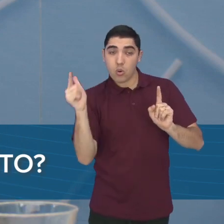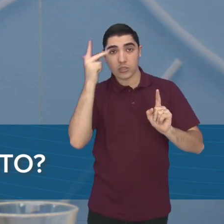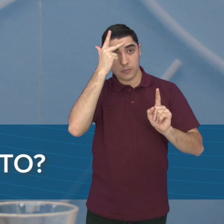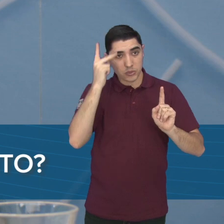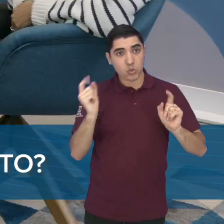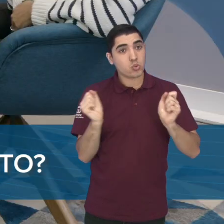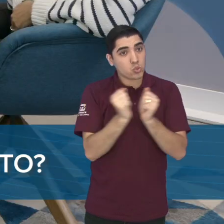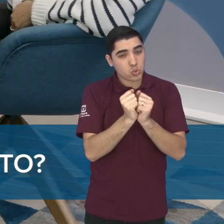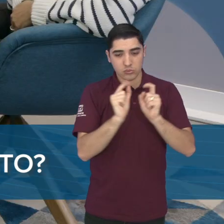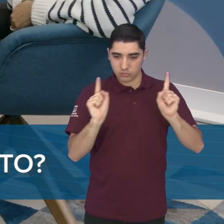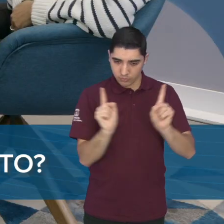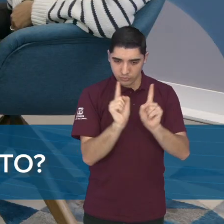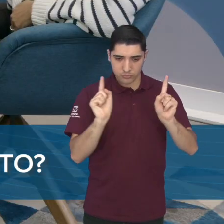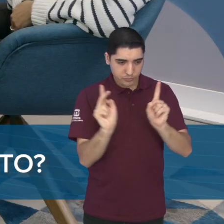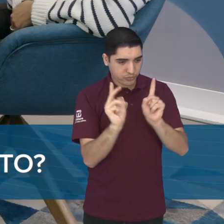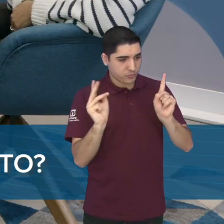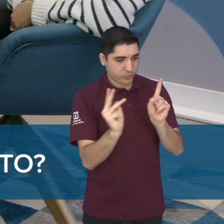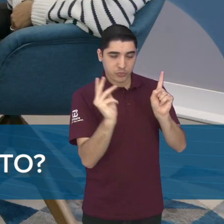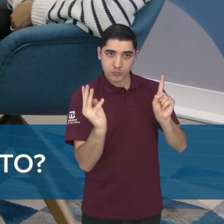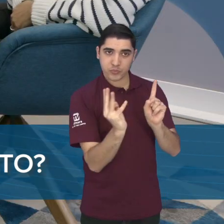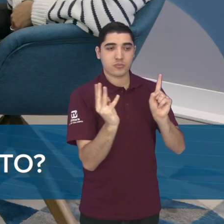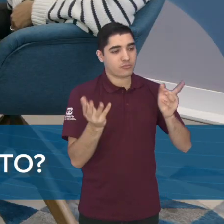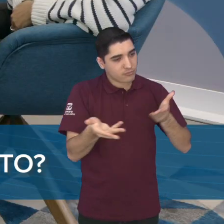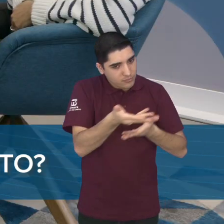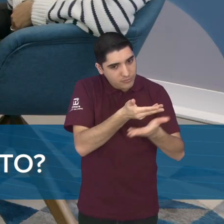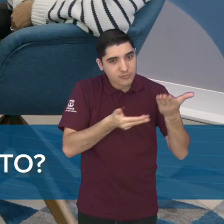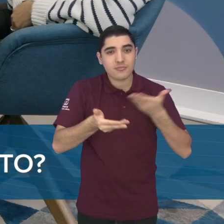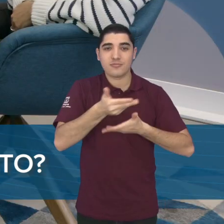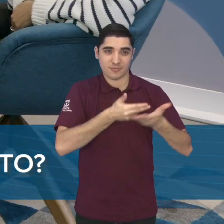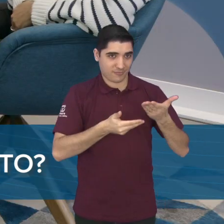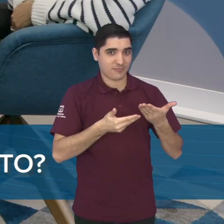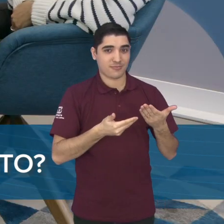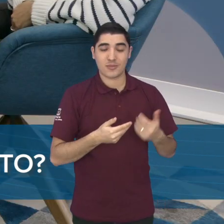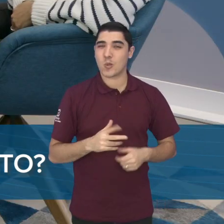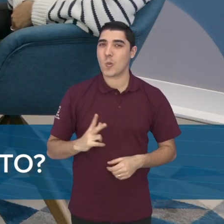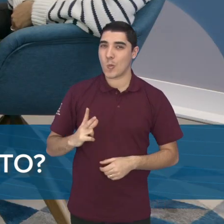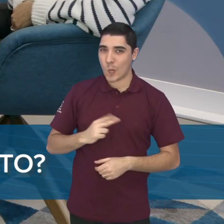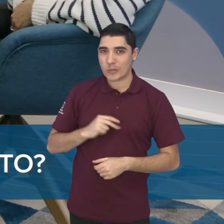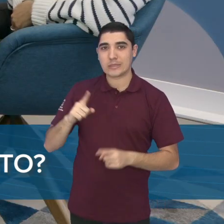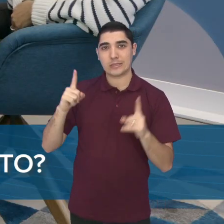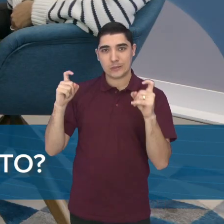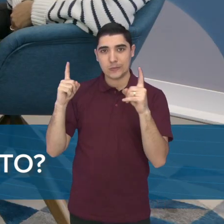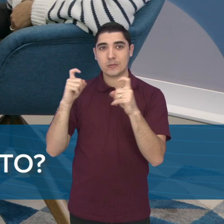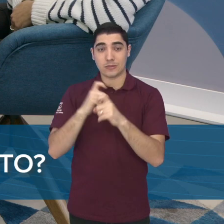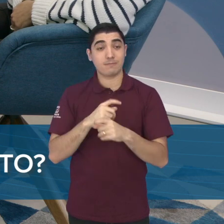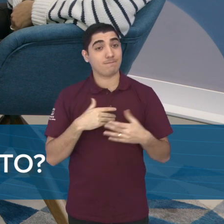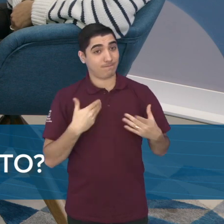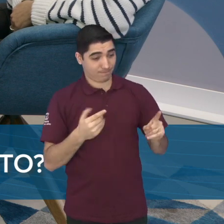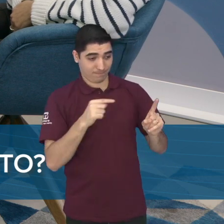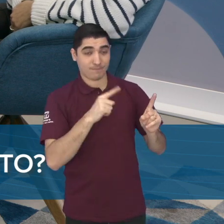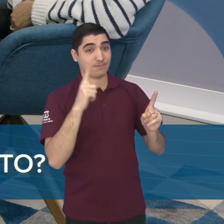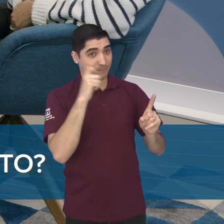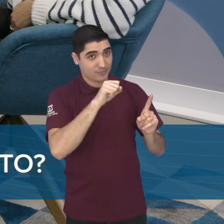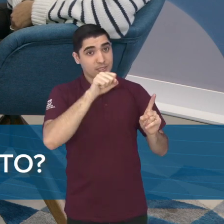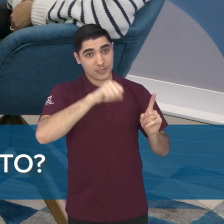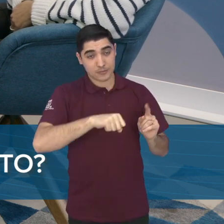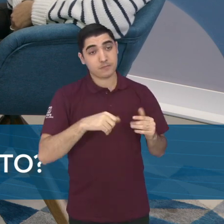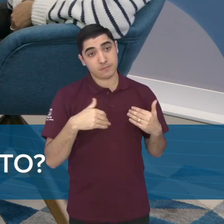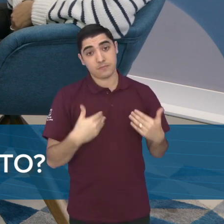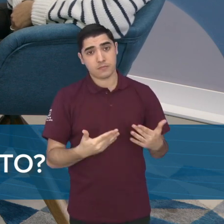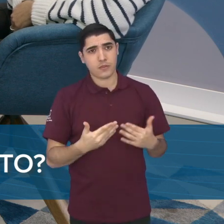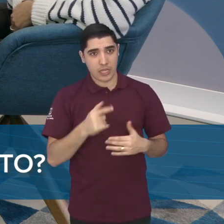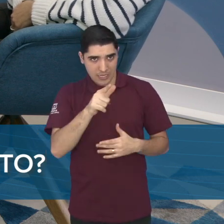enfim, que vai conviver junto, né? Enfim, é complexo. É bem complexo, com certeza.